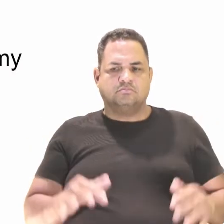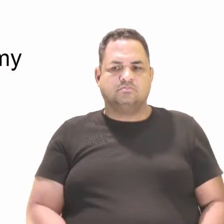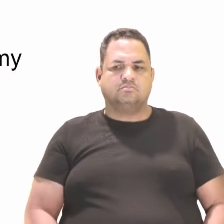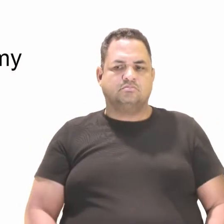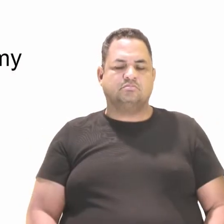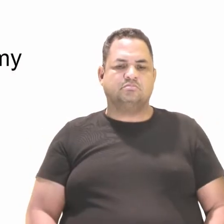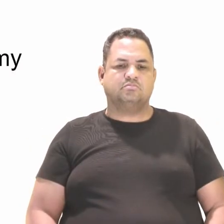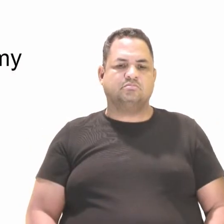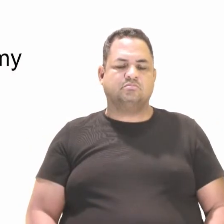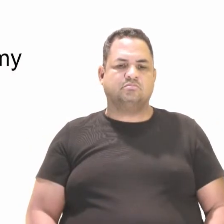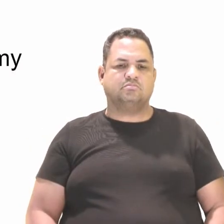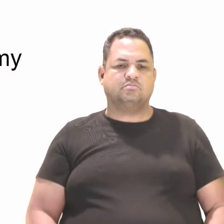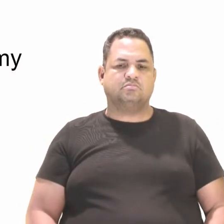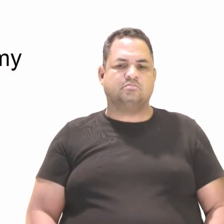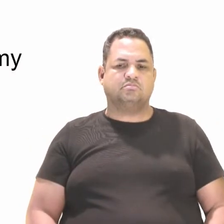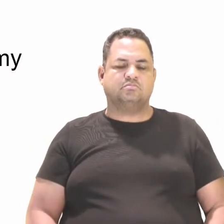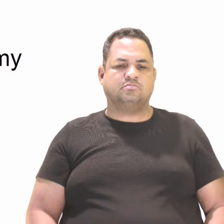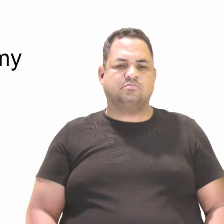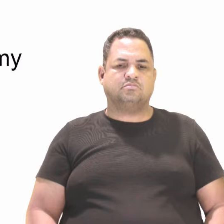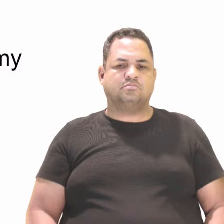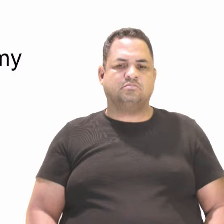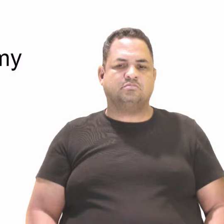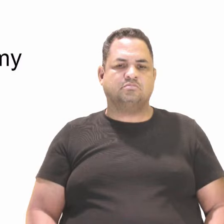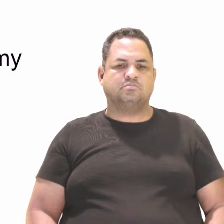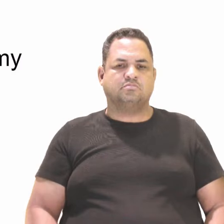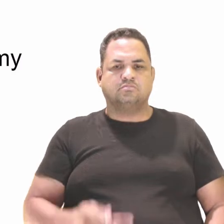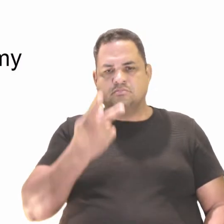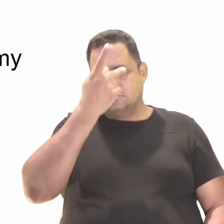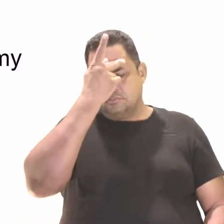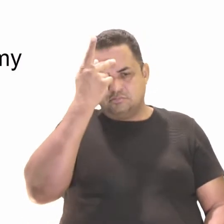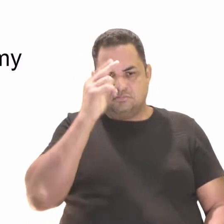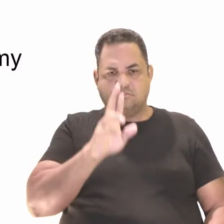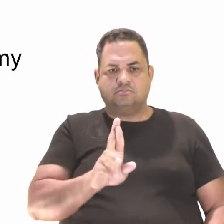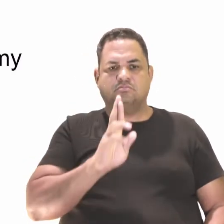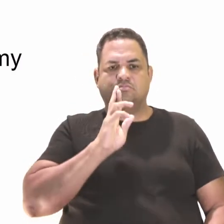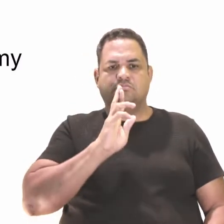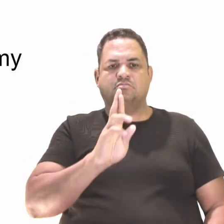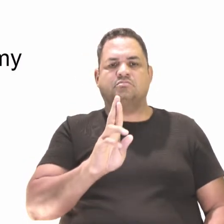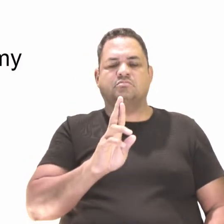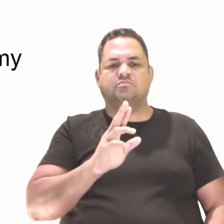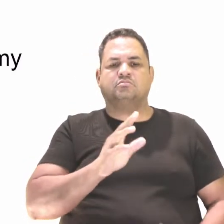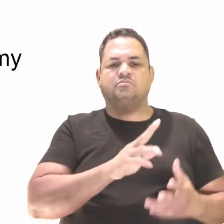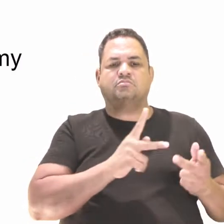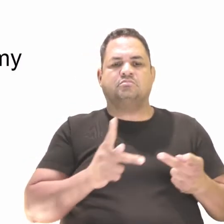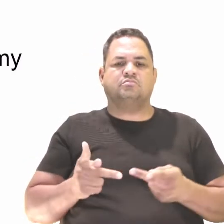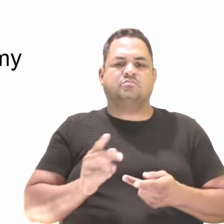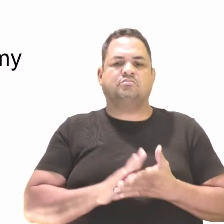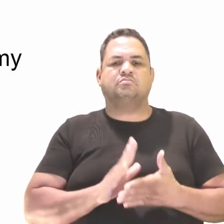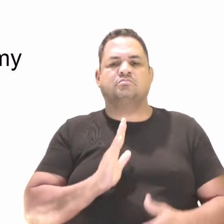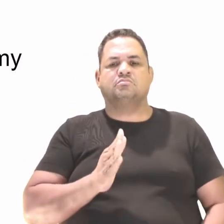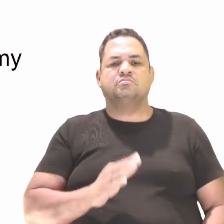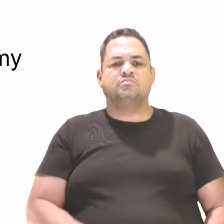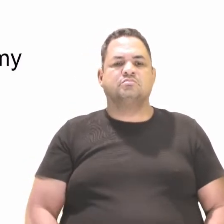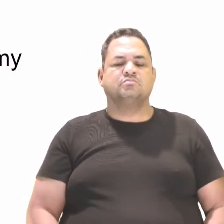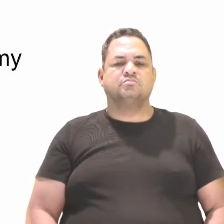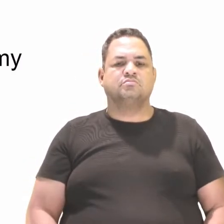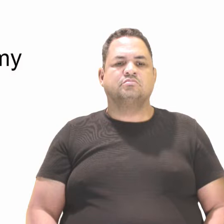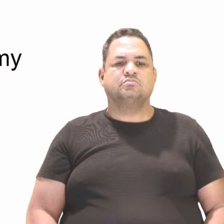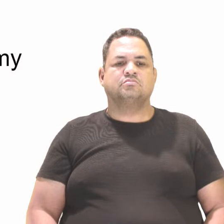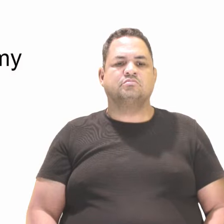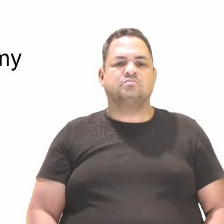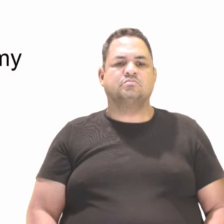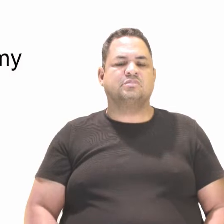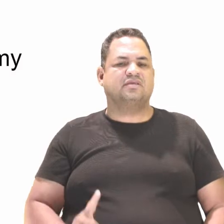uma frase onde a pessoa está respondendo um convite seu, já saiba que ela vai decline, né? Ela